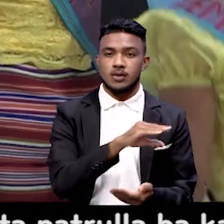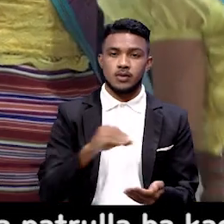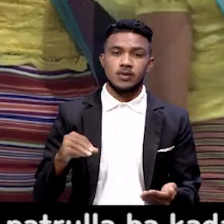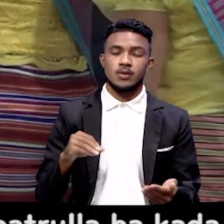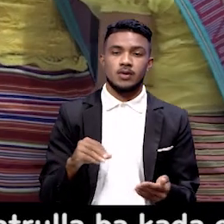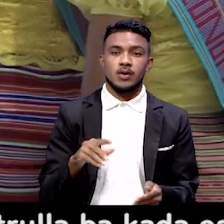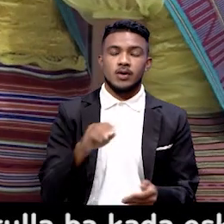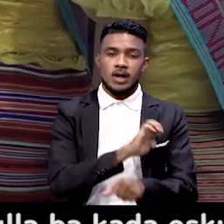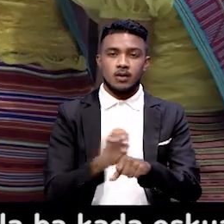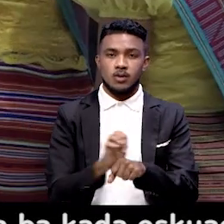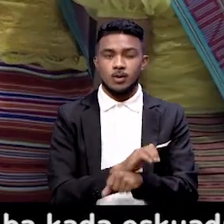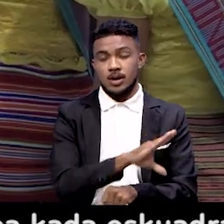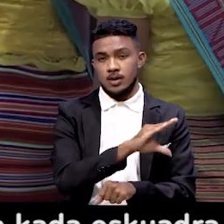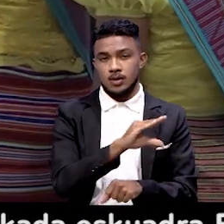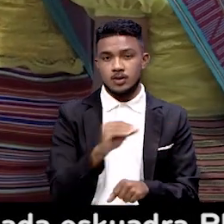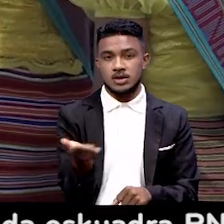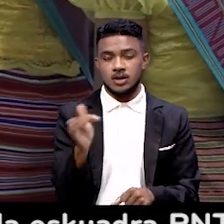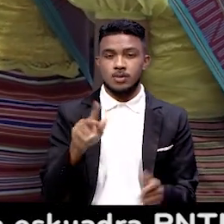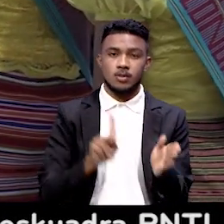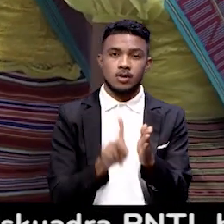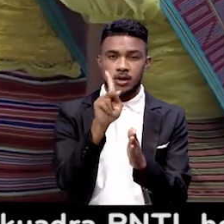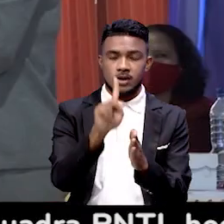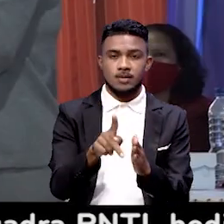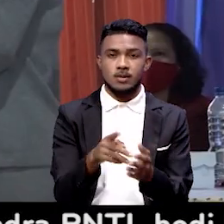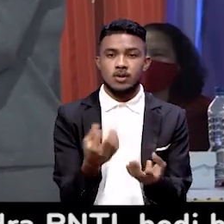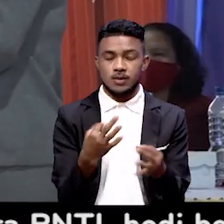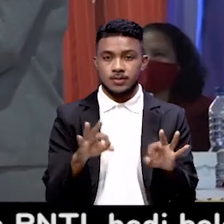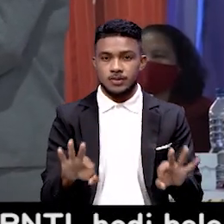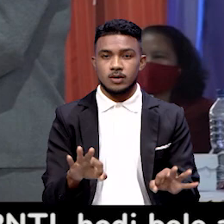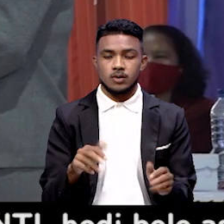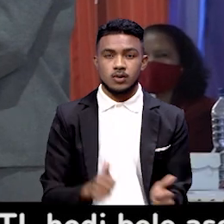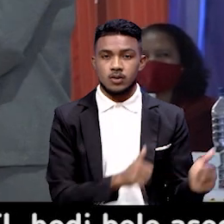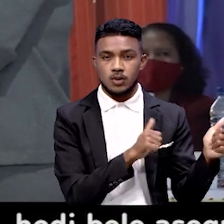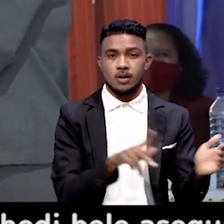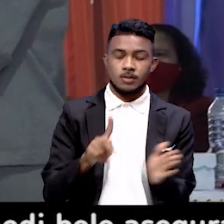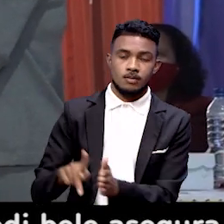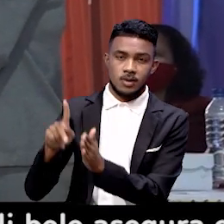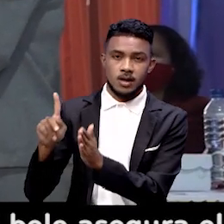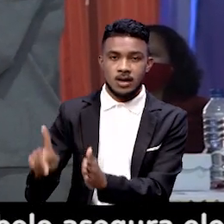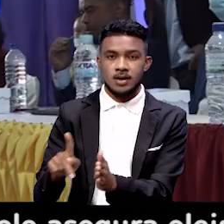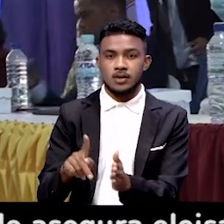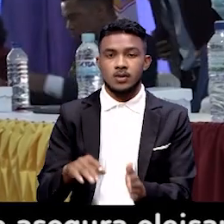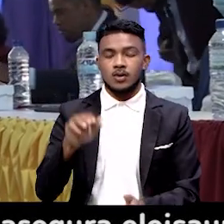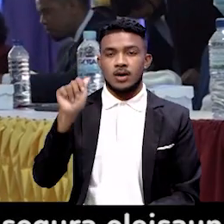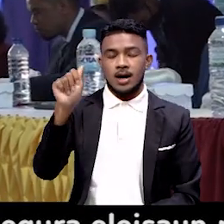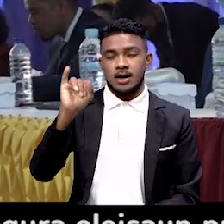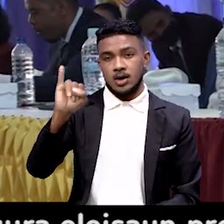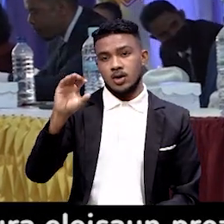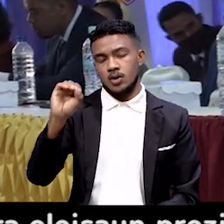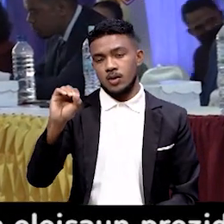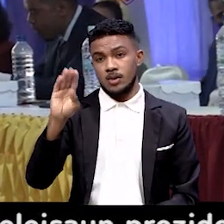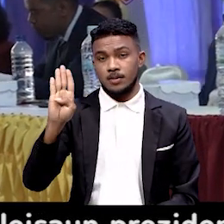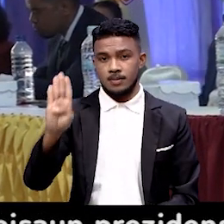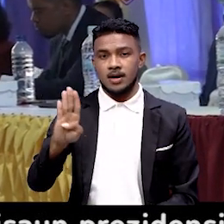Economia e Negócio, no nosso programa mestrado. Tudo plano Ayubi se realiza atividade de graduação e a fulan outubro.